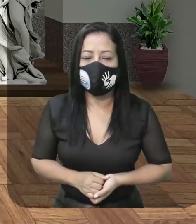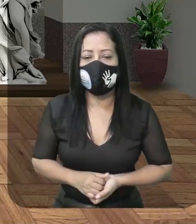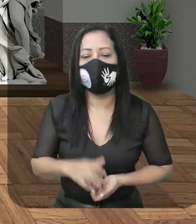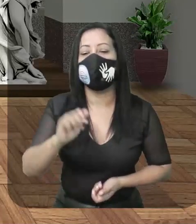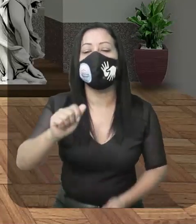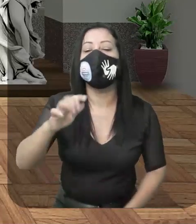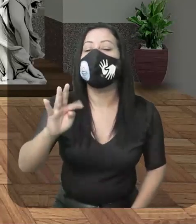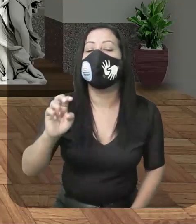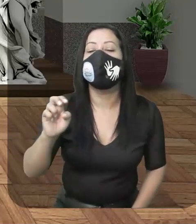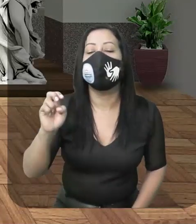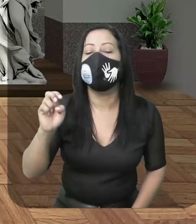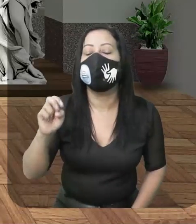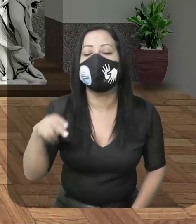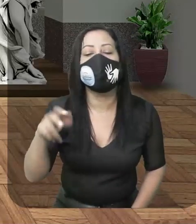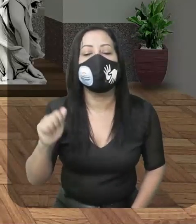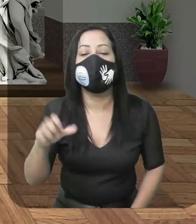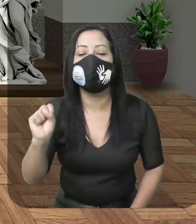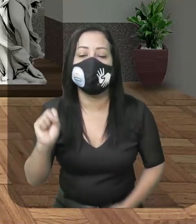Atenas,